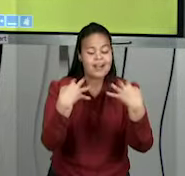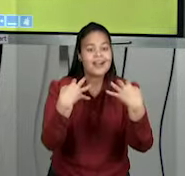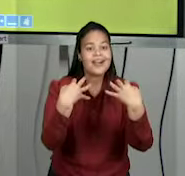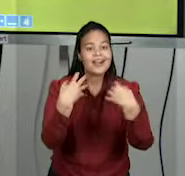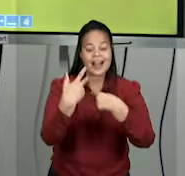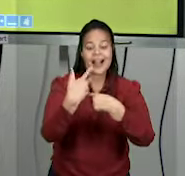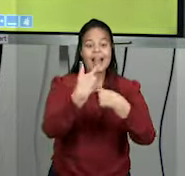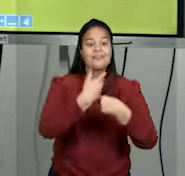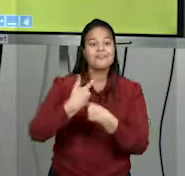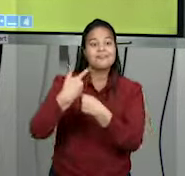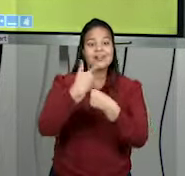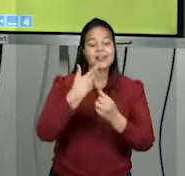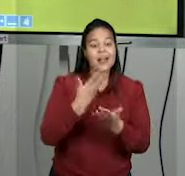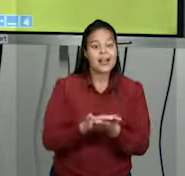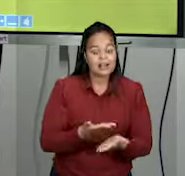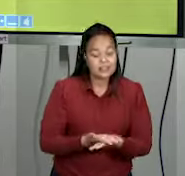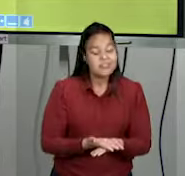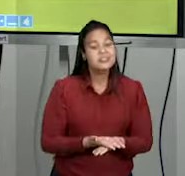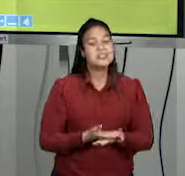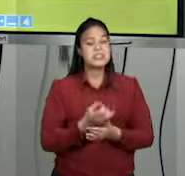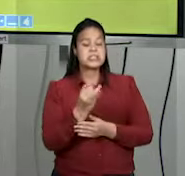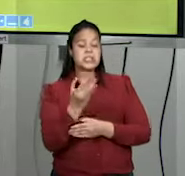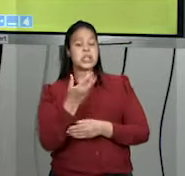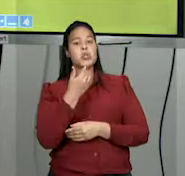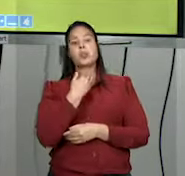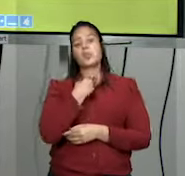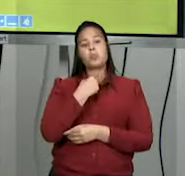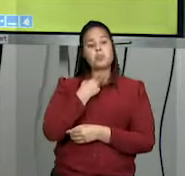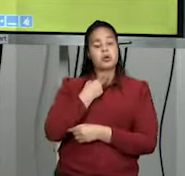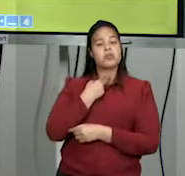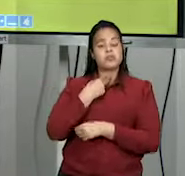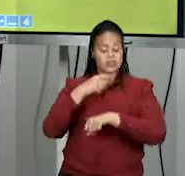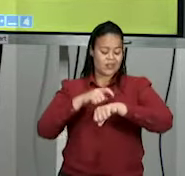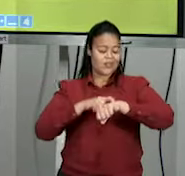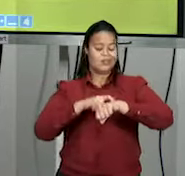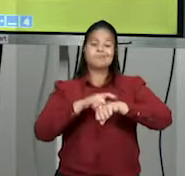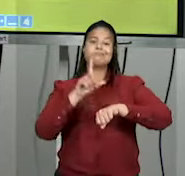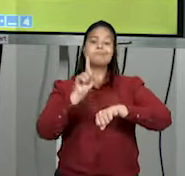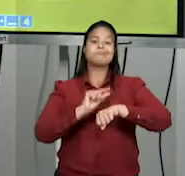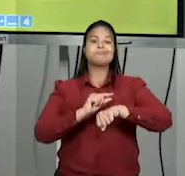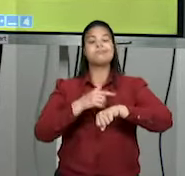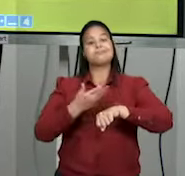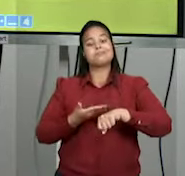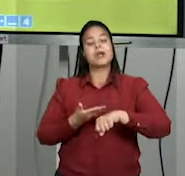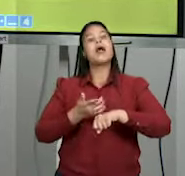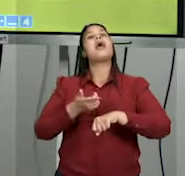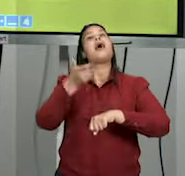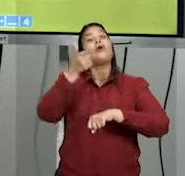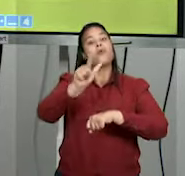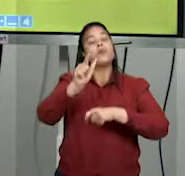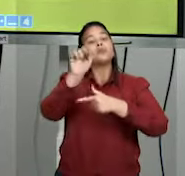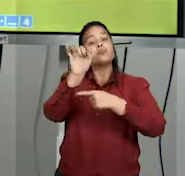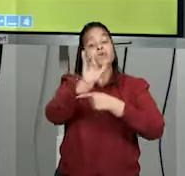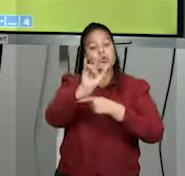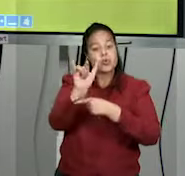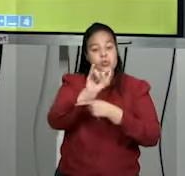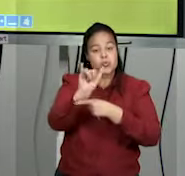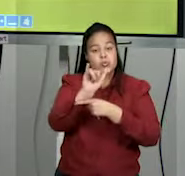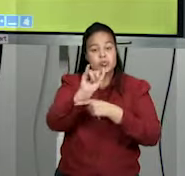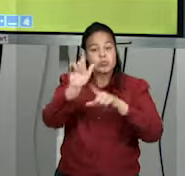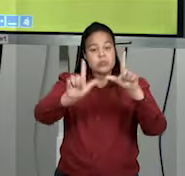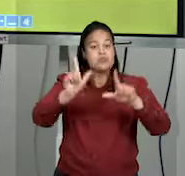ver essa aula, ou se você não pode ver nesse horário, você pode acessar, por exemplo, lá no YouTube da Rede Minas